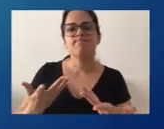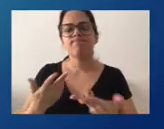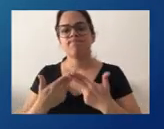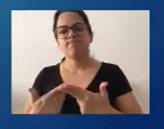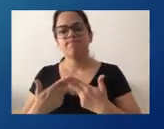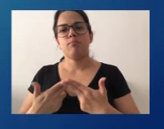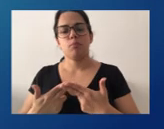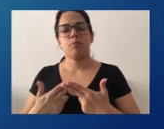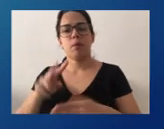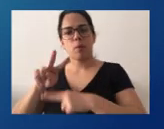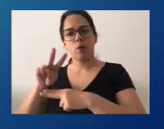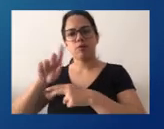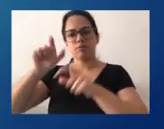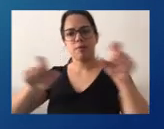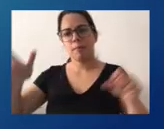pessoa.